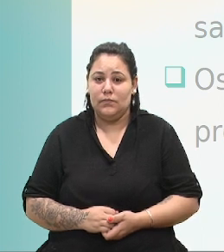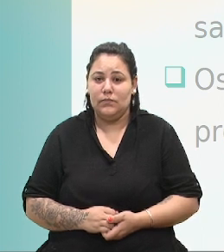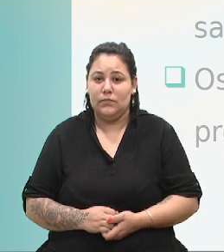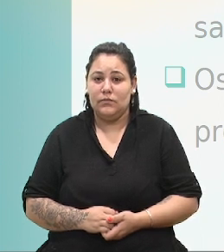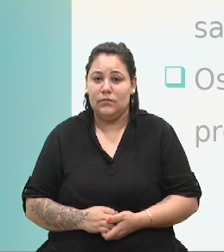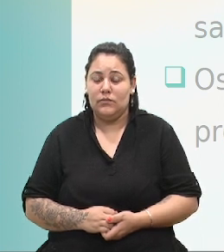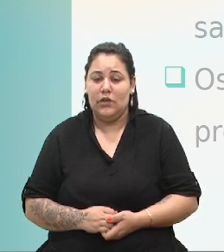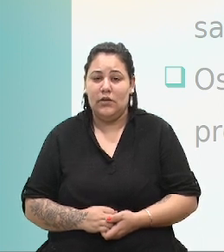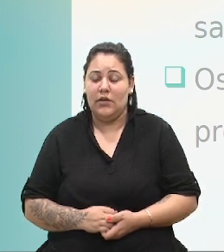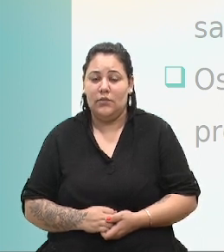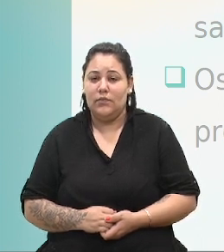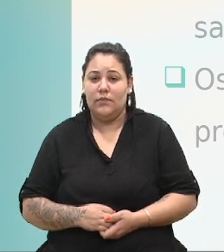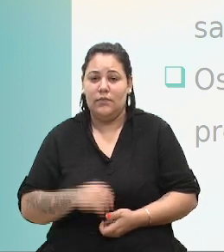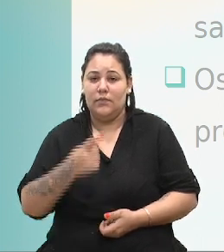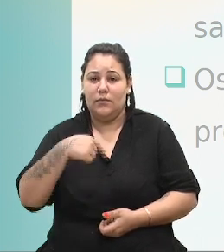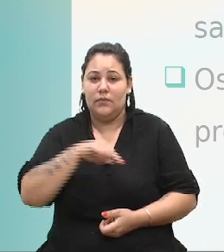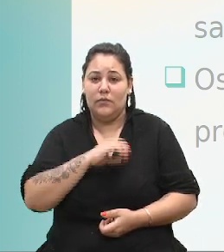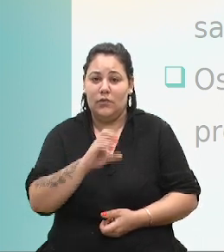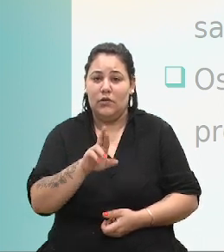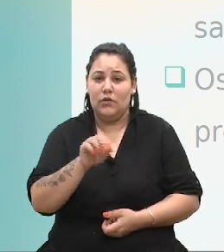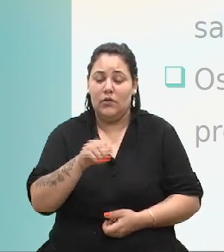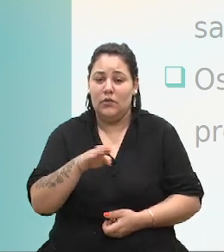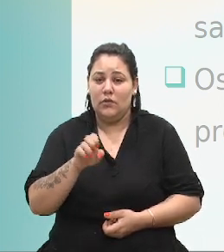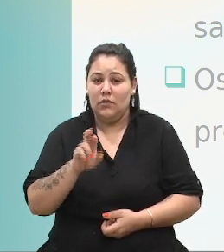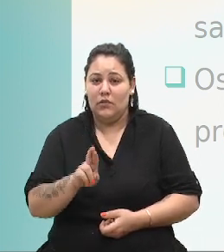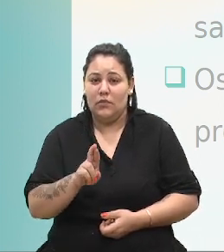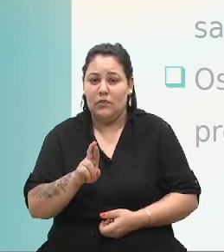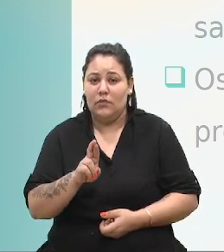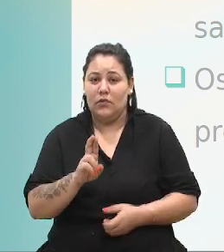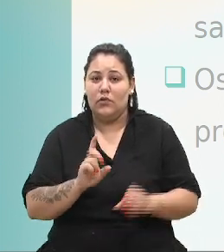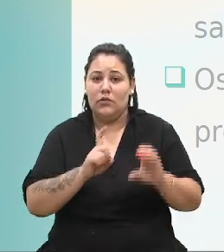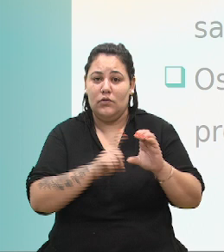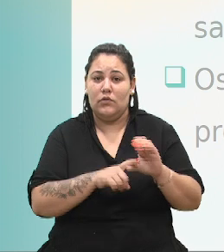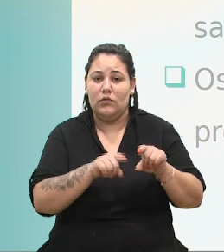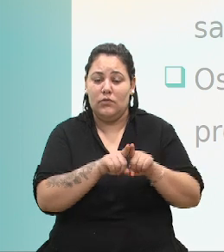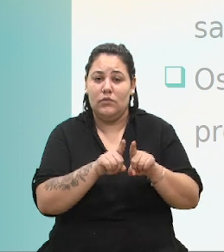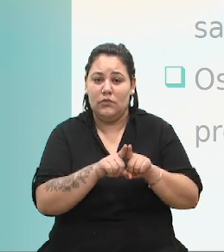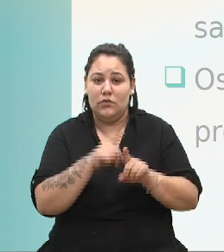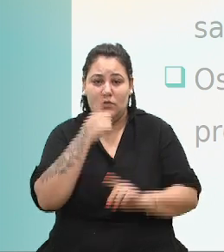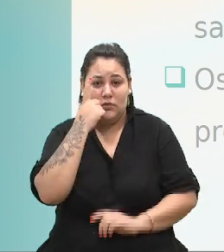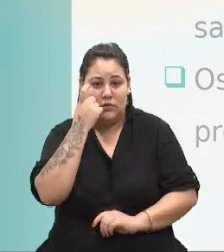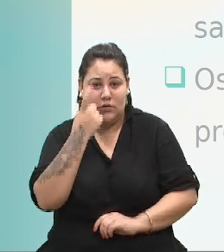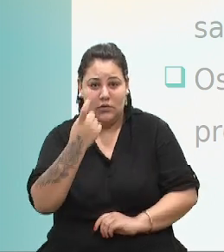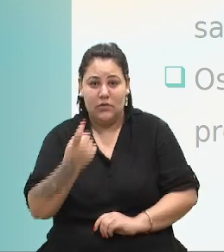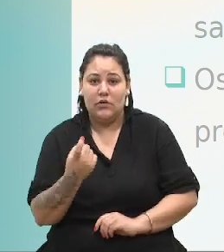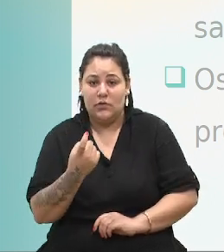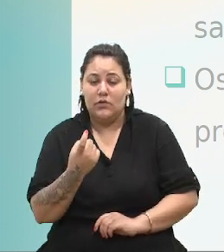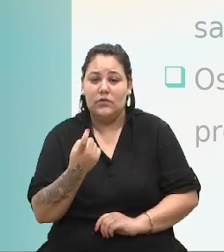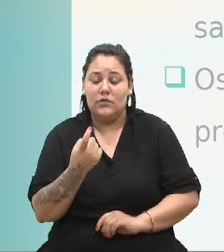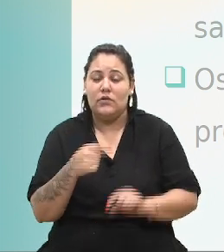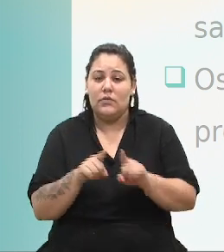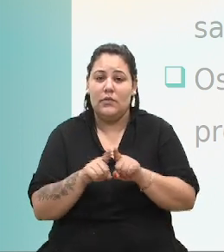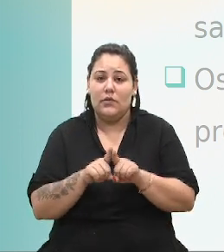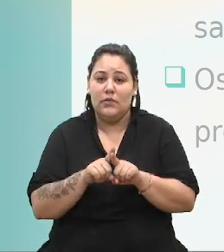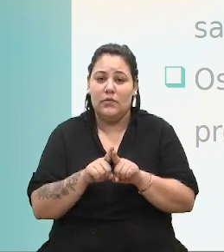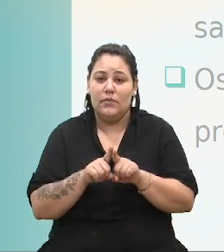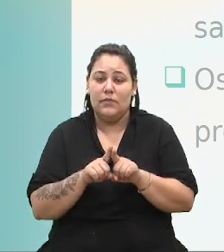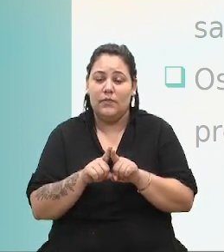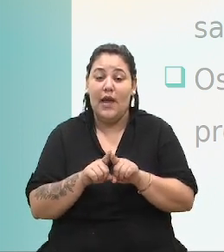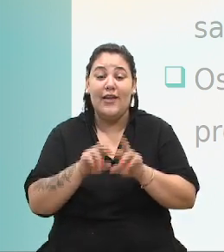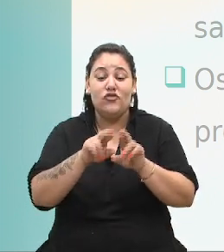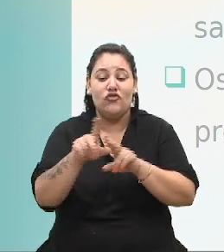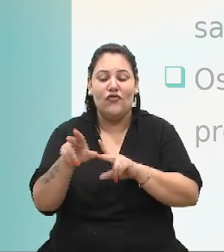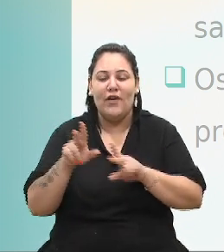Então, a atuação do CREMERS é diferenciada, não pode ter conflito de interesses nem influências políticos partidárias. É diferente de uma